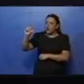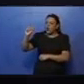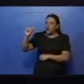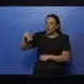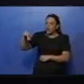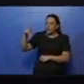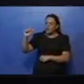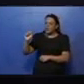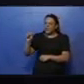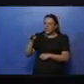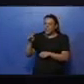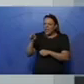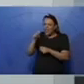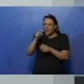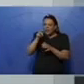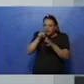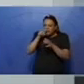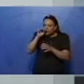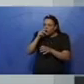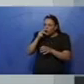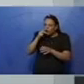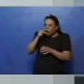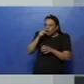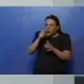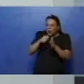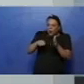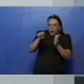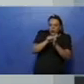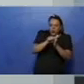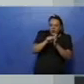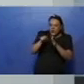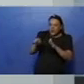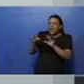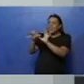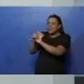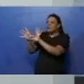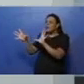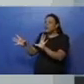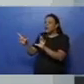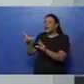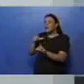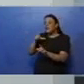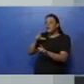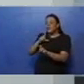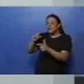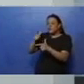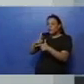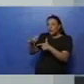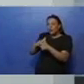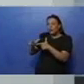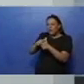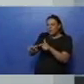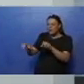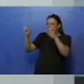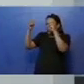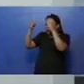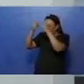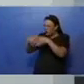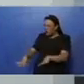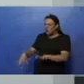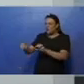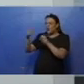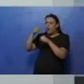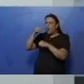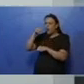Acho que da maconha, se eu não me engano. E lá houve consequências. Consequências negativas.